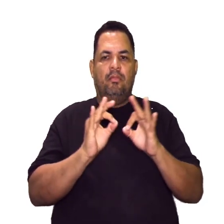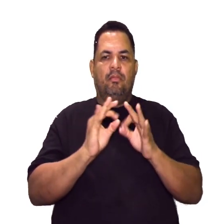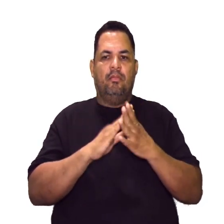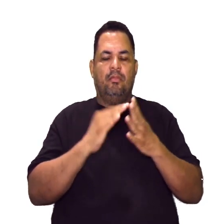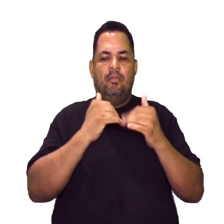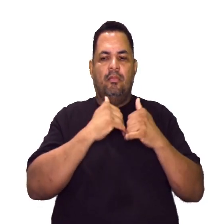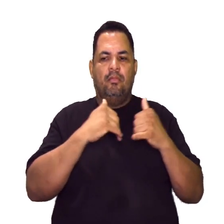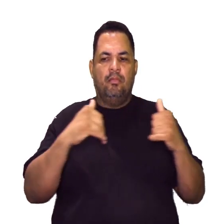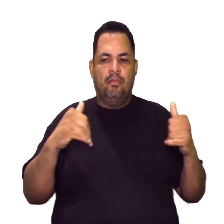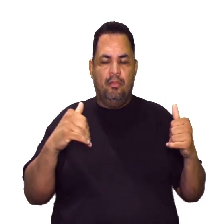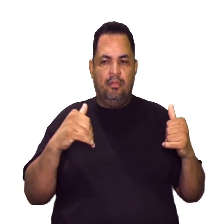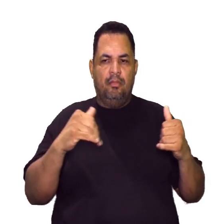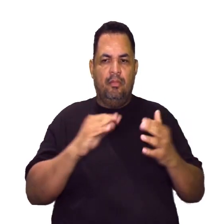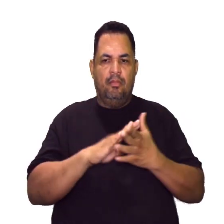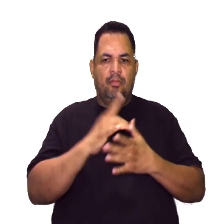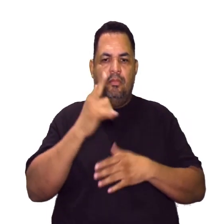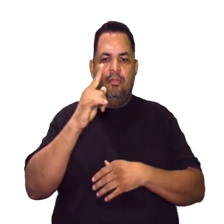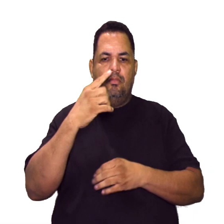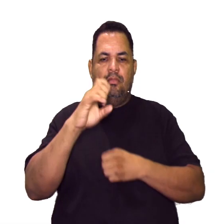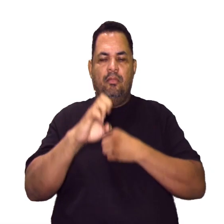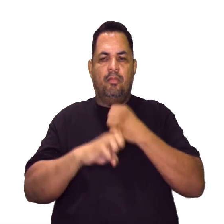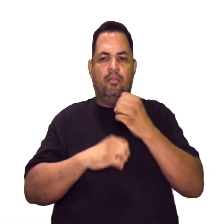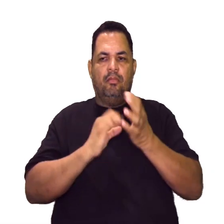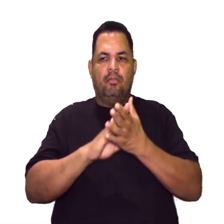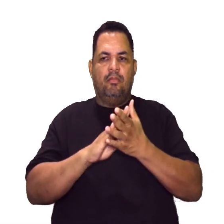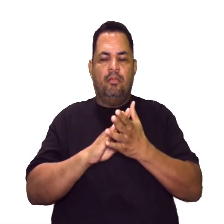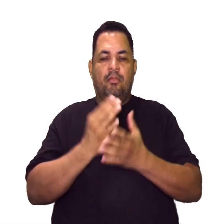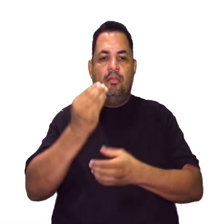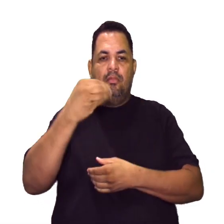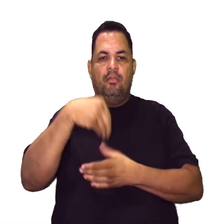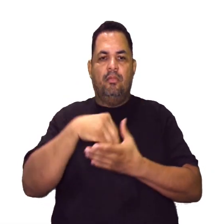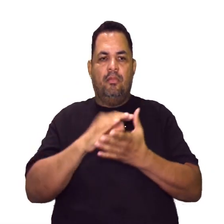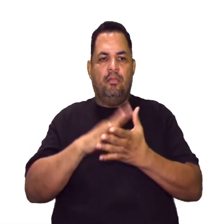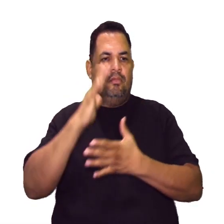em outros elétrons, né? Que, segundo a teoria,